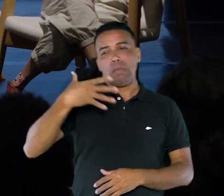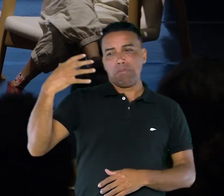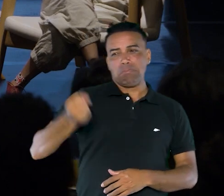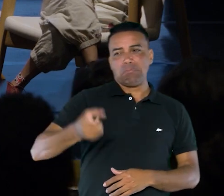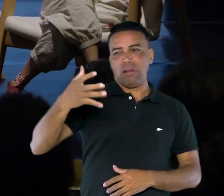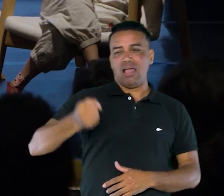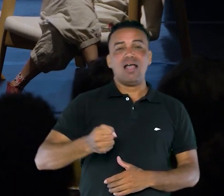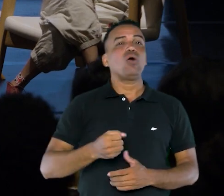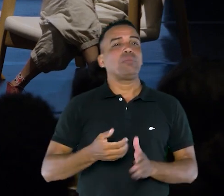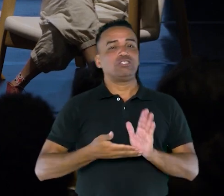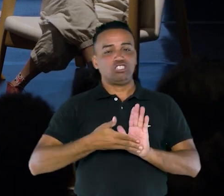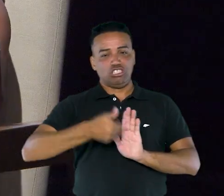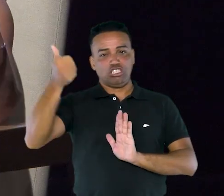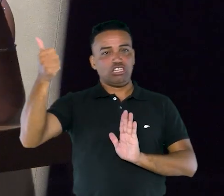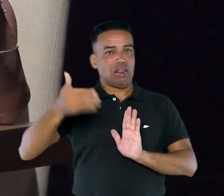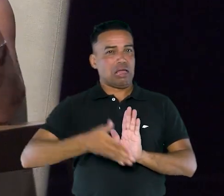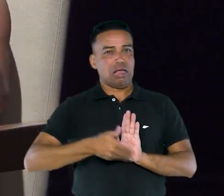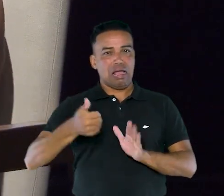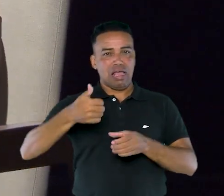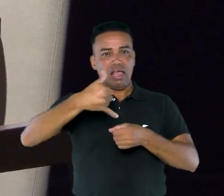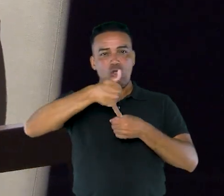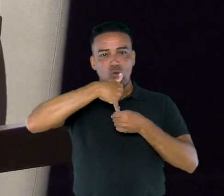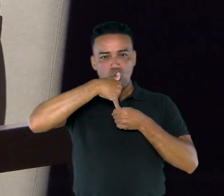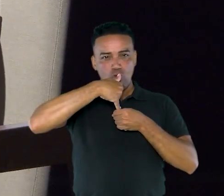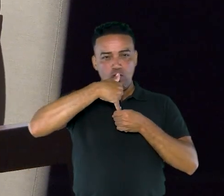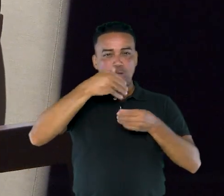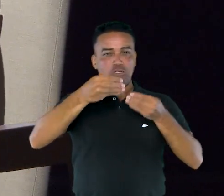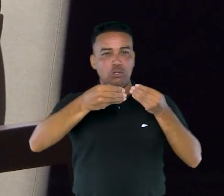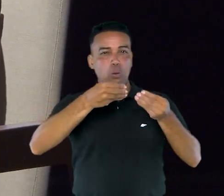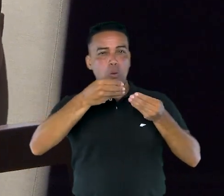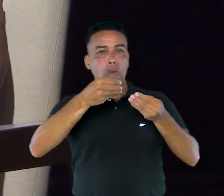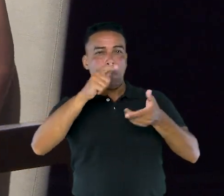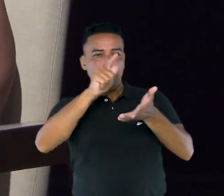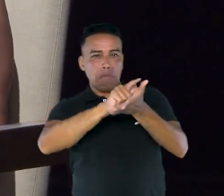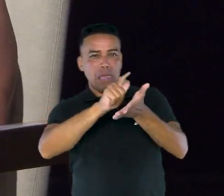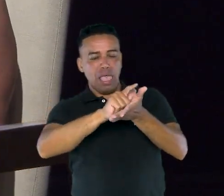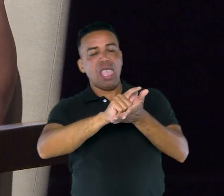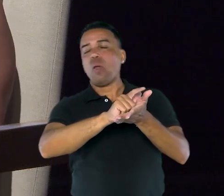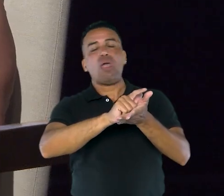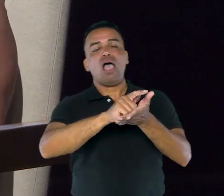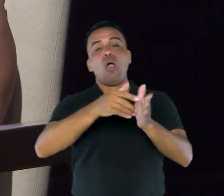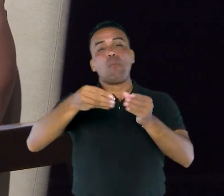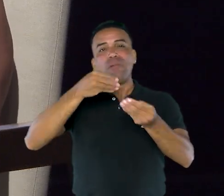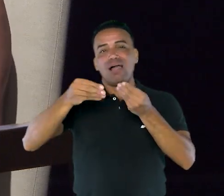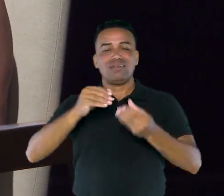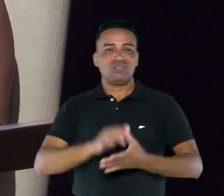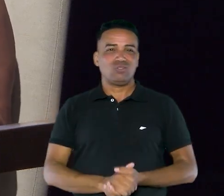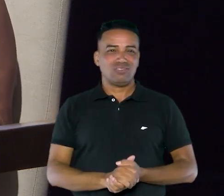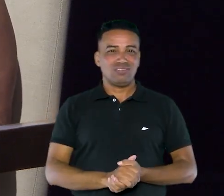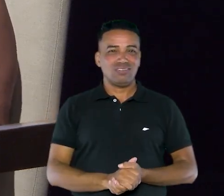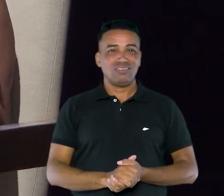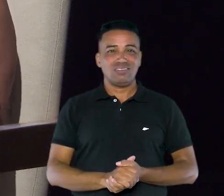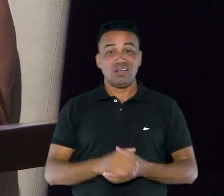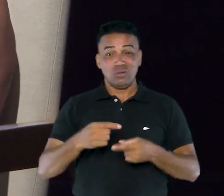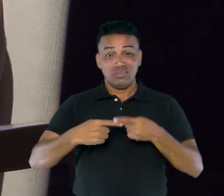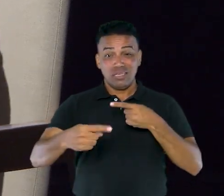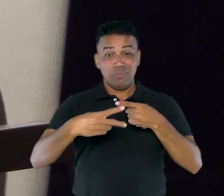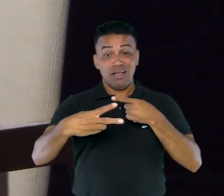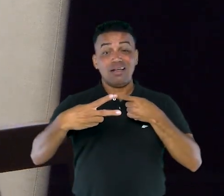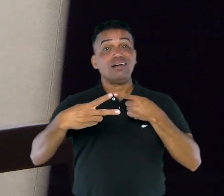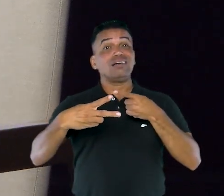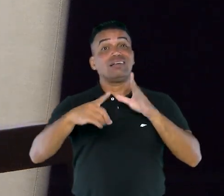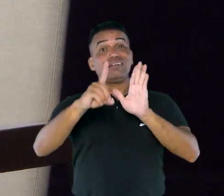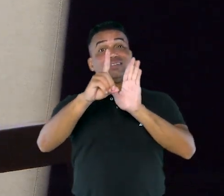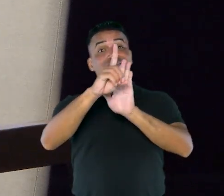branco, e aí ele tem que tirar, né? Canudinho não gosto de canudinho de papel. Cara, o cara é presidente dos Estados Unidos há 3 semanas, ele vai fazer um decreto